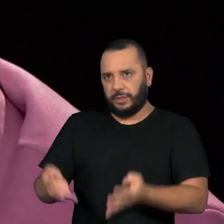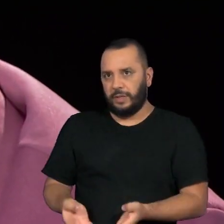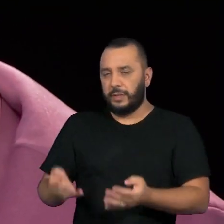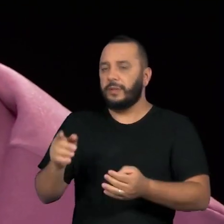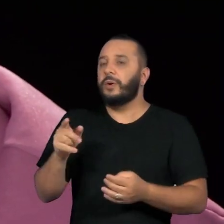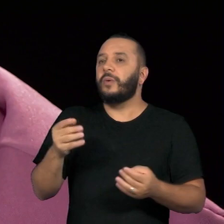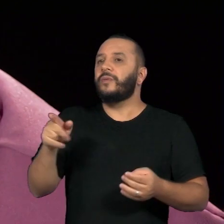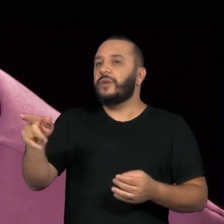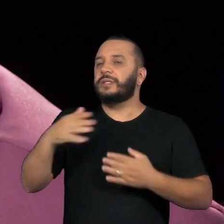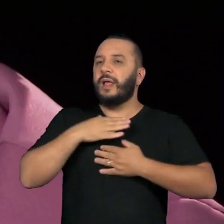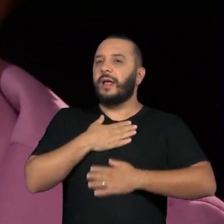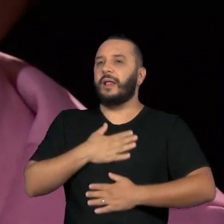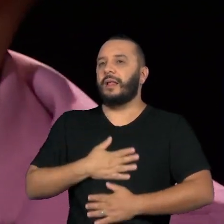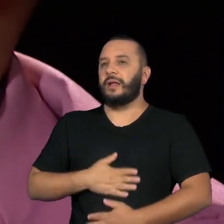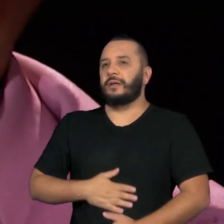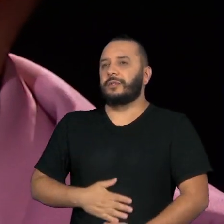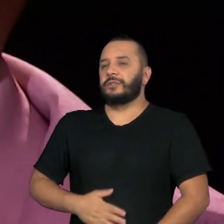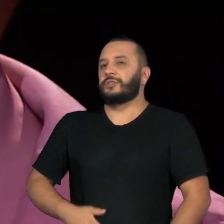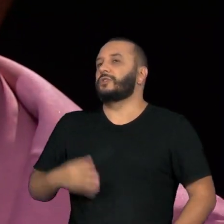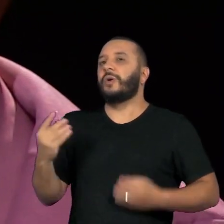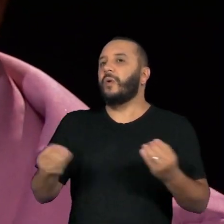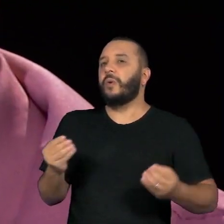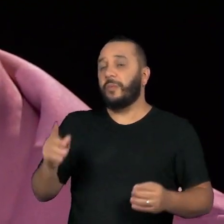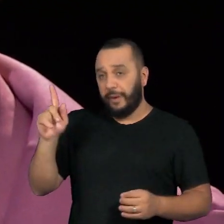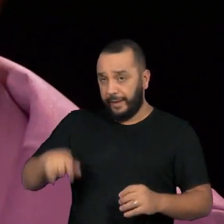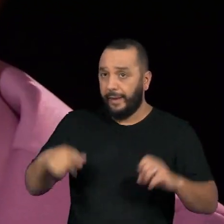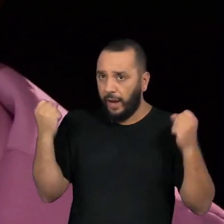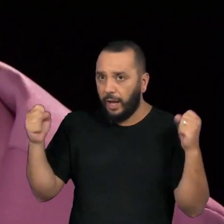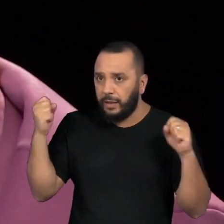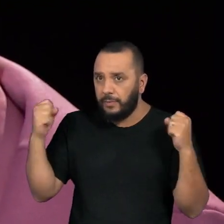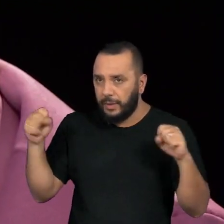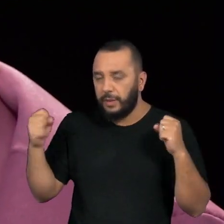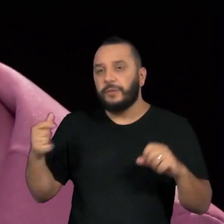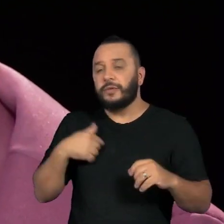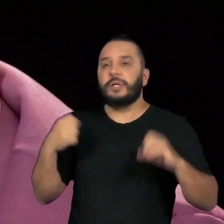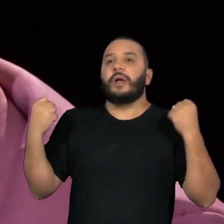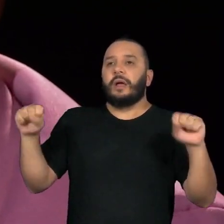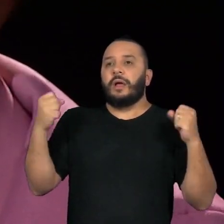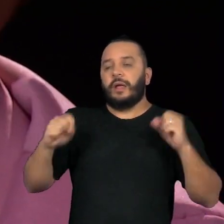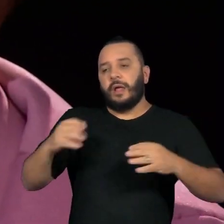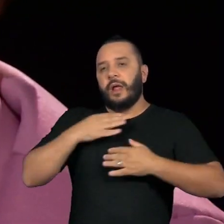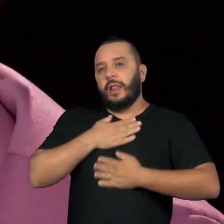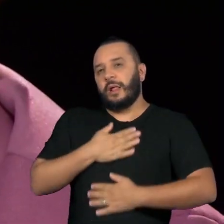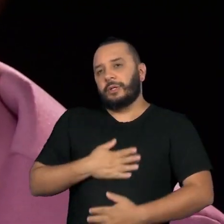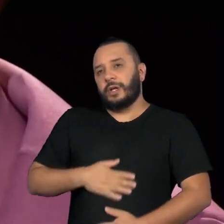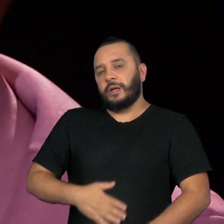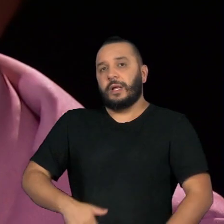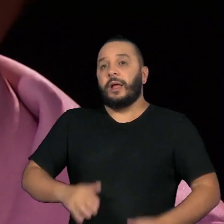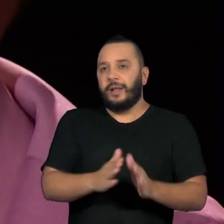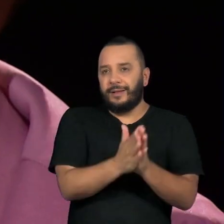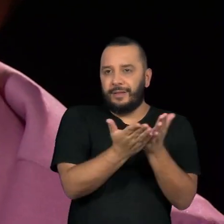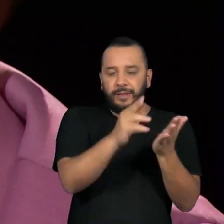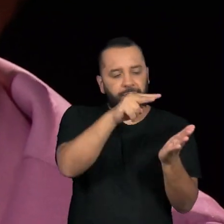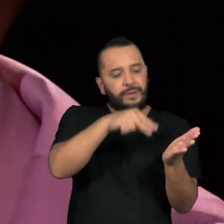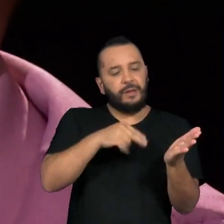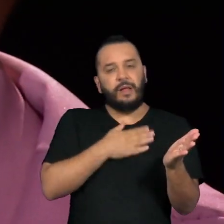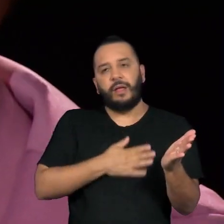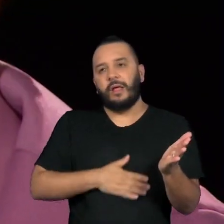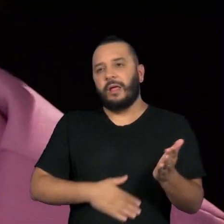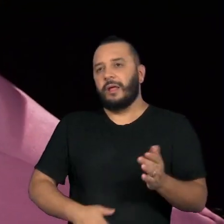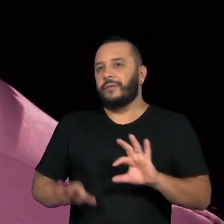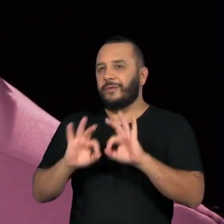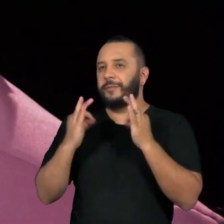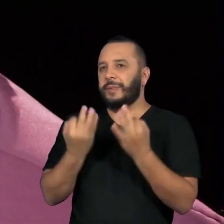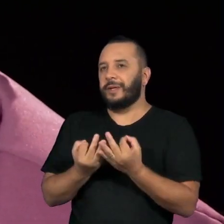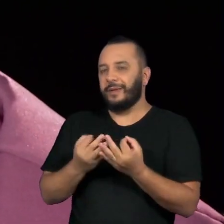te relaxa. Tá. É ir para uma academia, você gasta energia lá e vai te relaxar. É ler um livro, é ficar com a sua família, é fazer